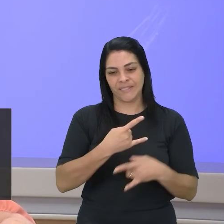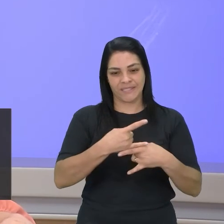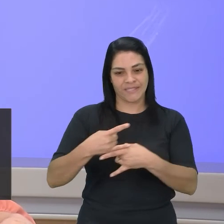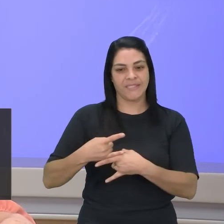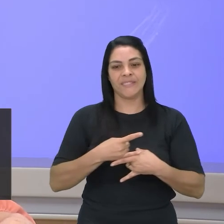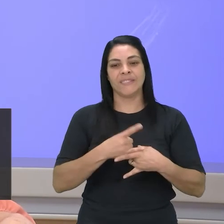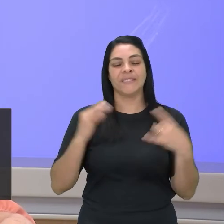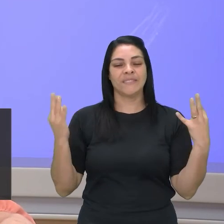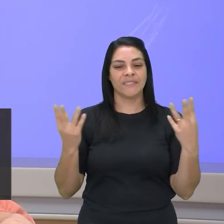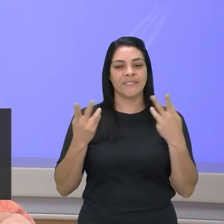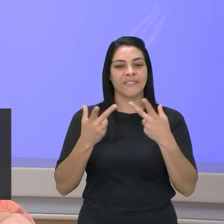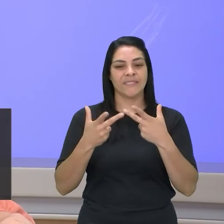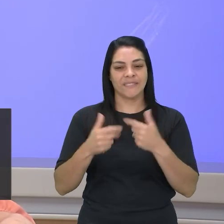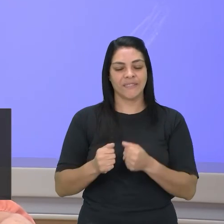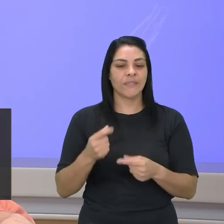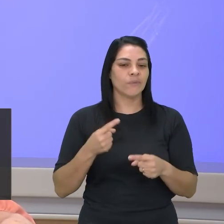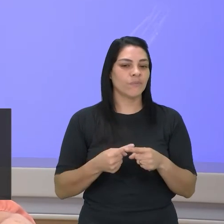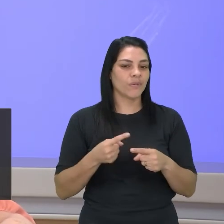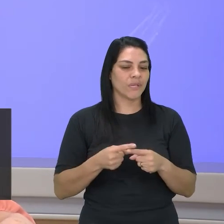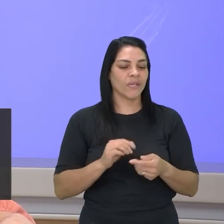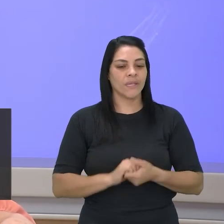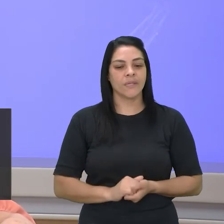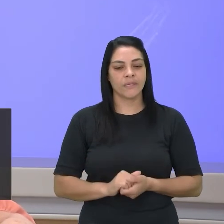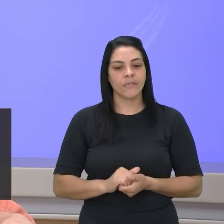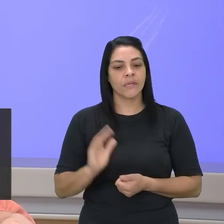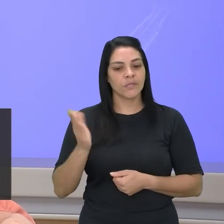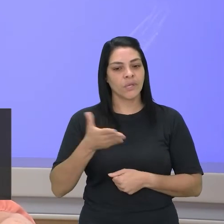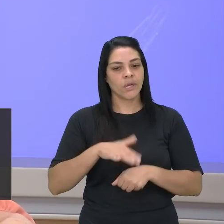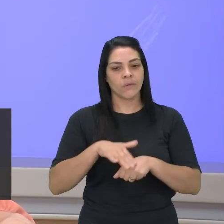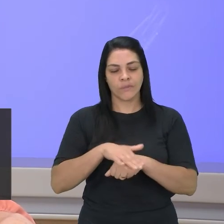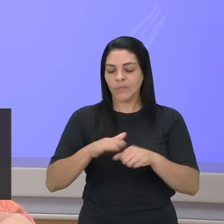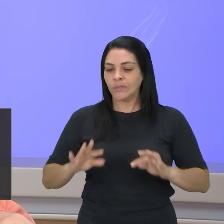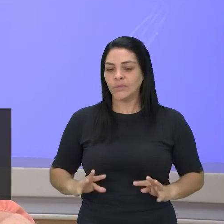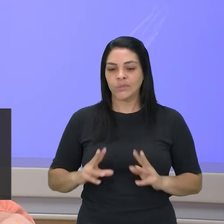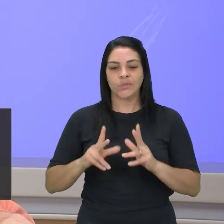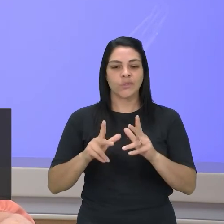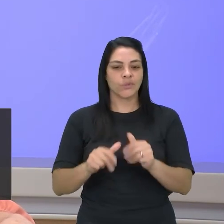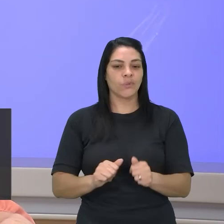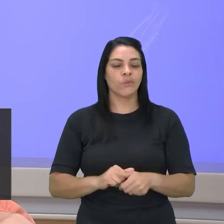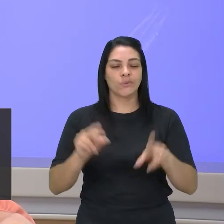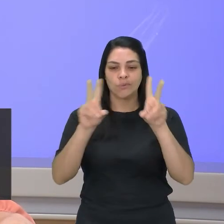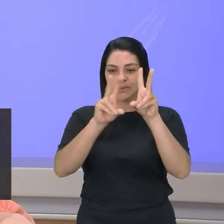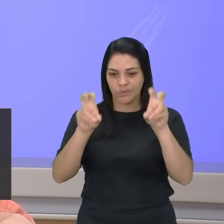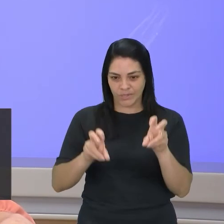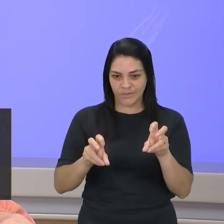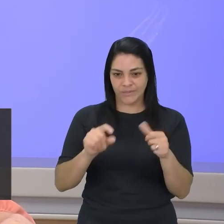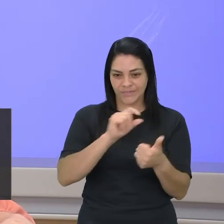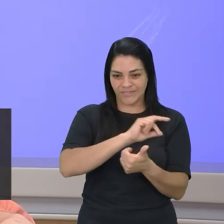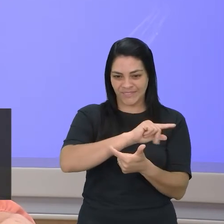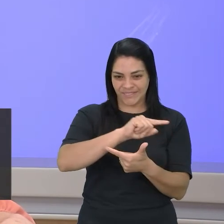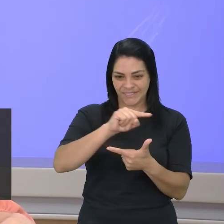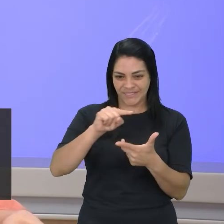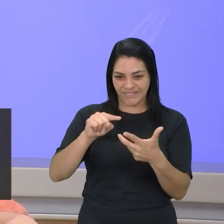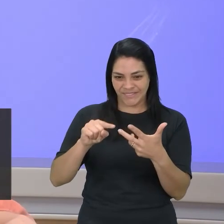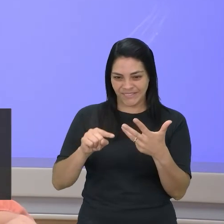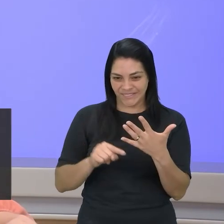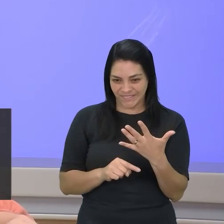Gabriela, que maravilha. Porque a gente conversou quase de todos os assuntos. Foi. E acho que